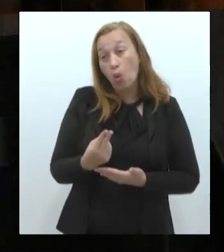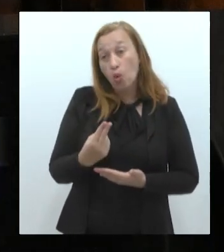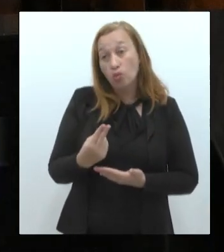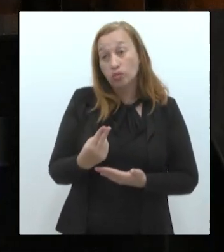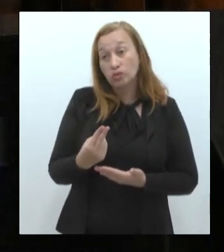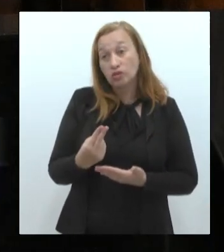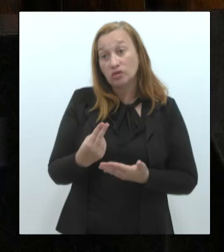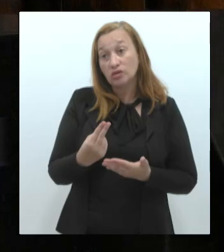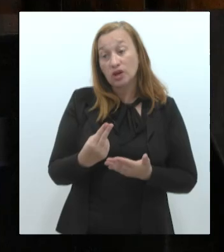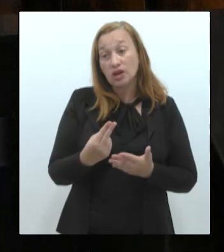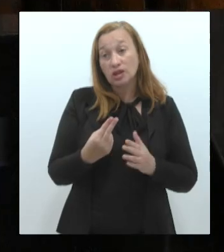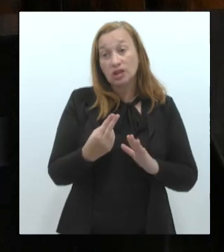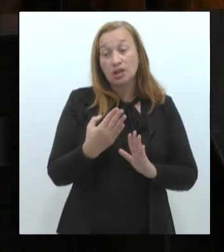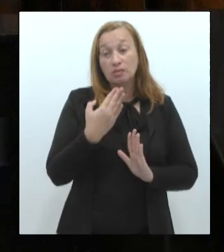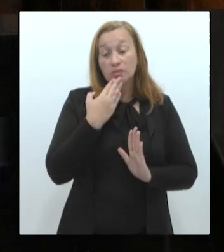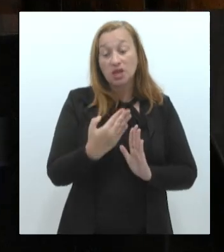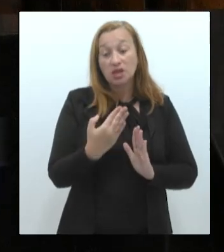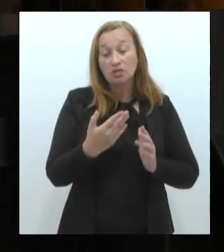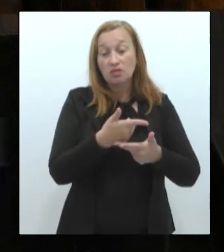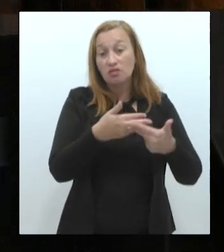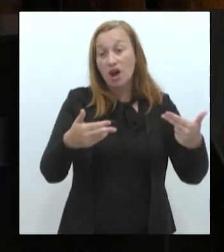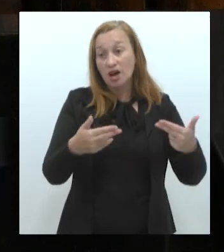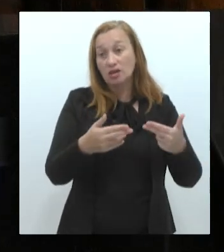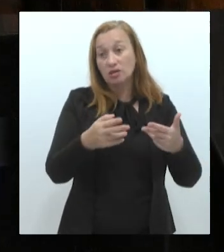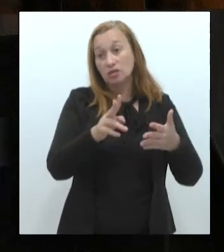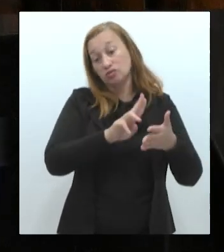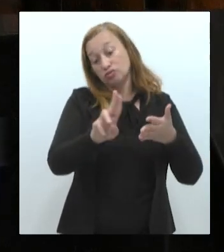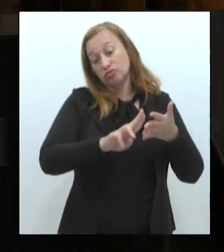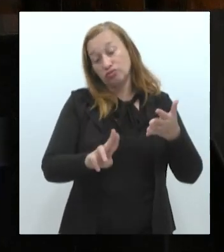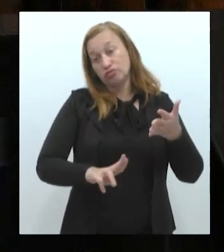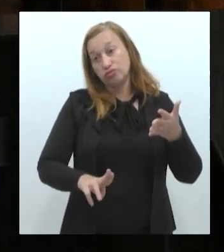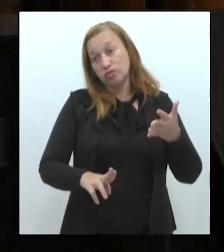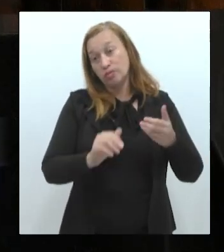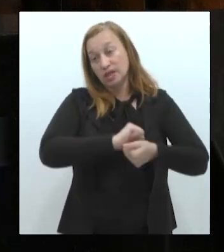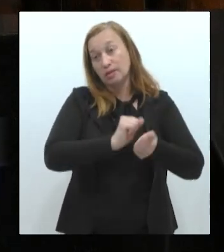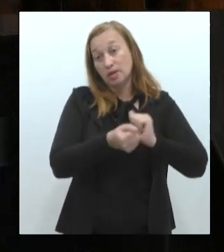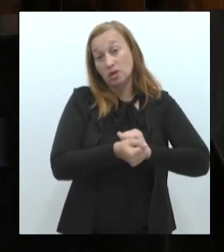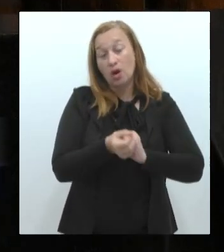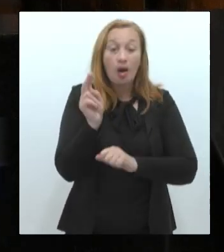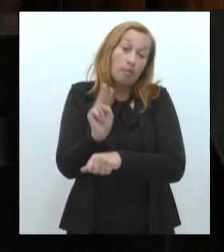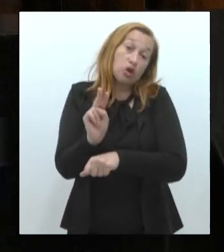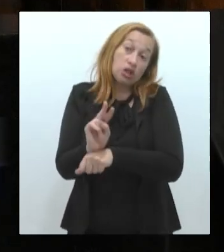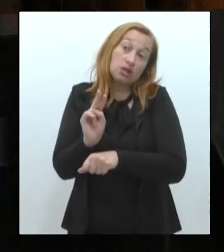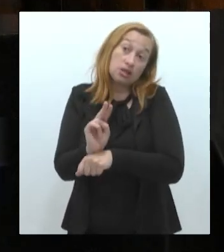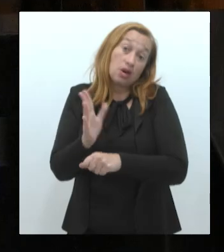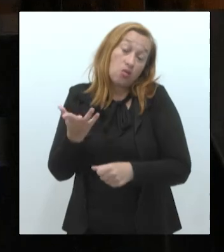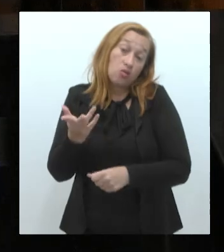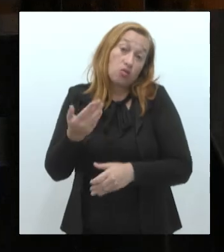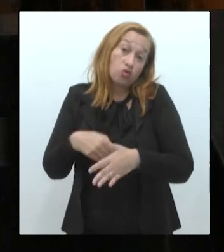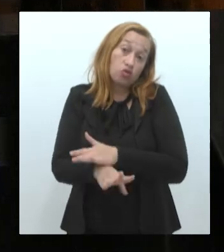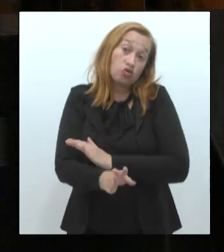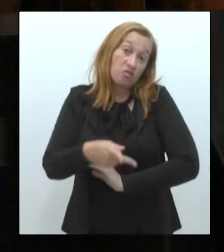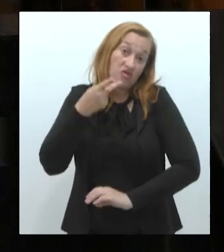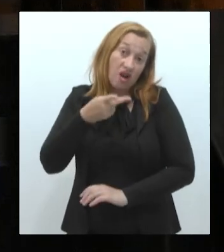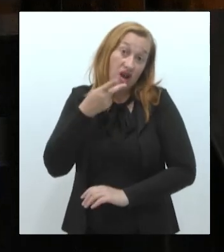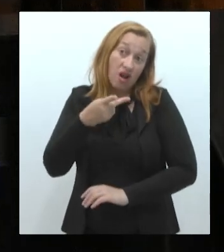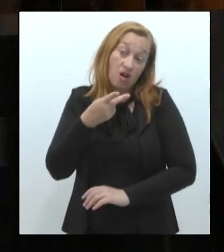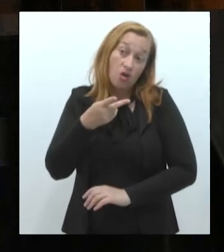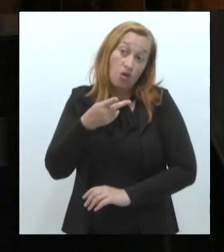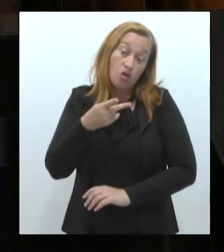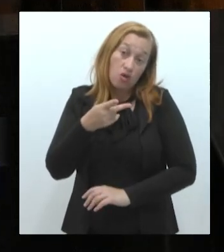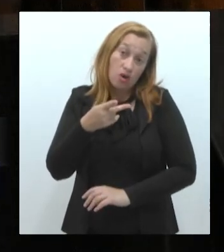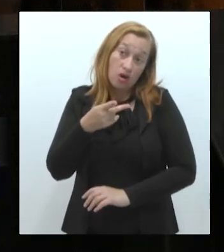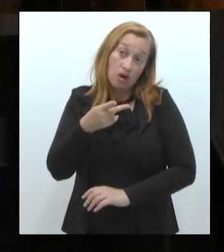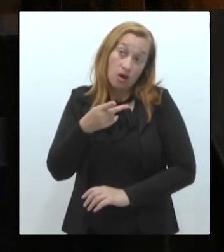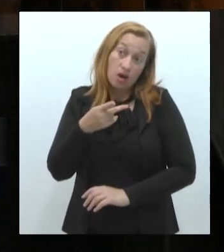de recomendações e adaptações. Isso é prevenção, é o, como eu costumo dizer, o vovó viu